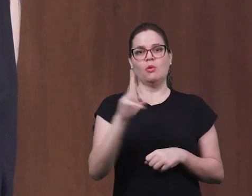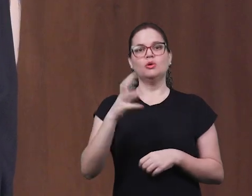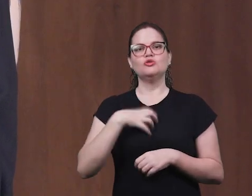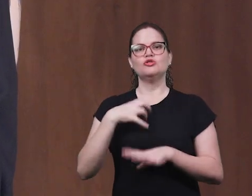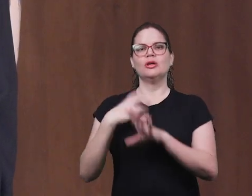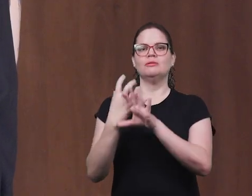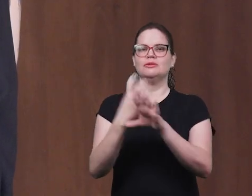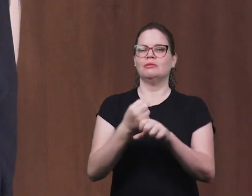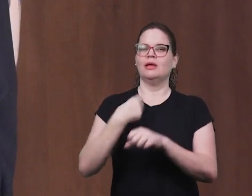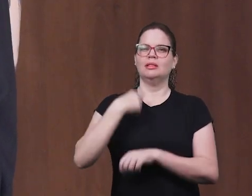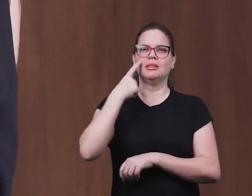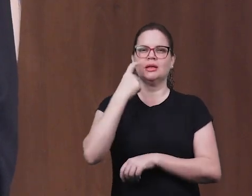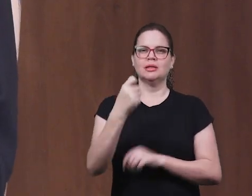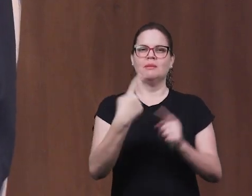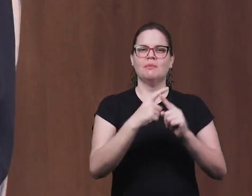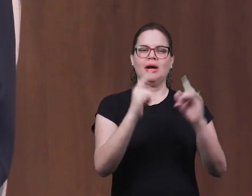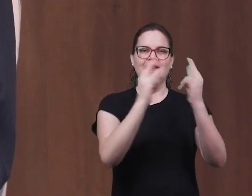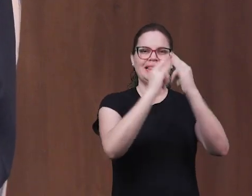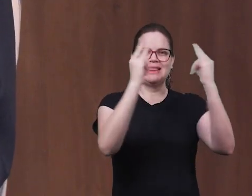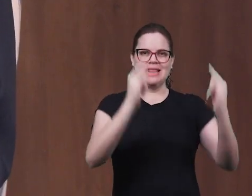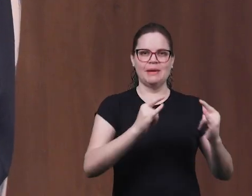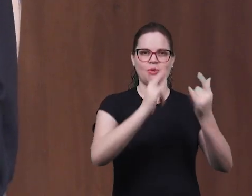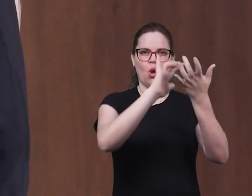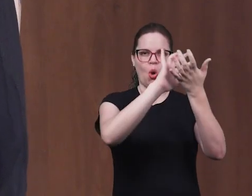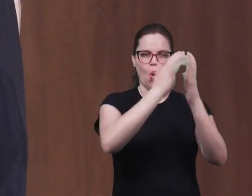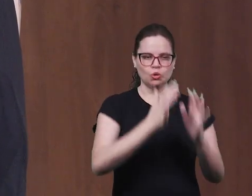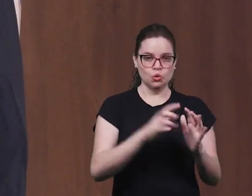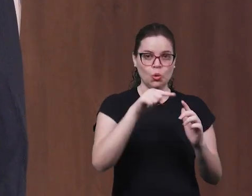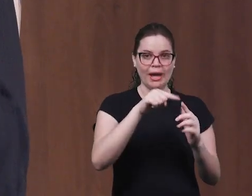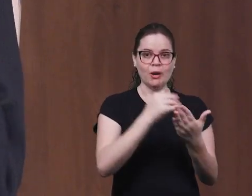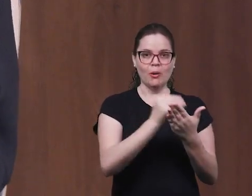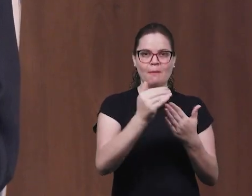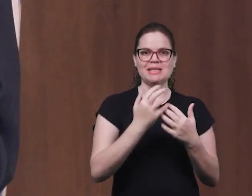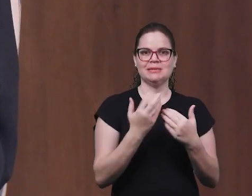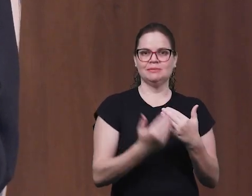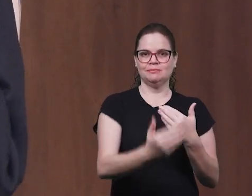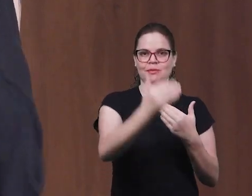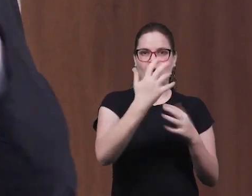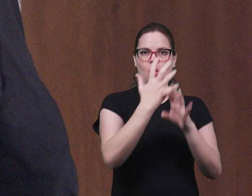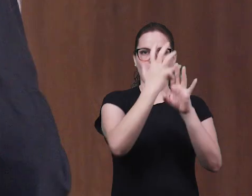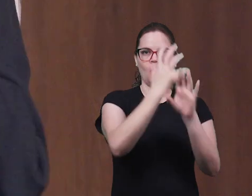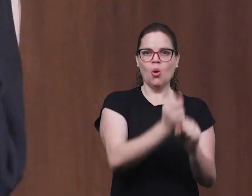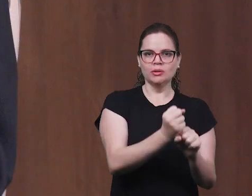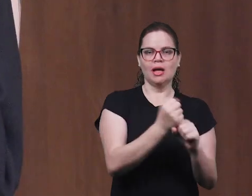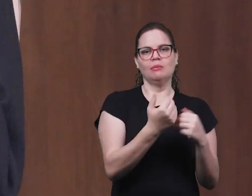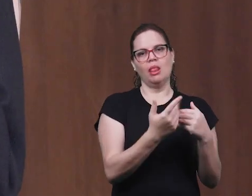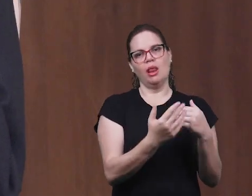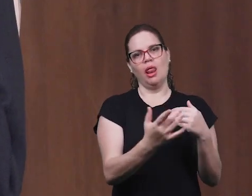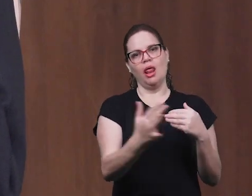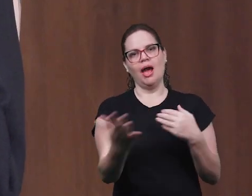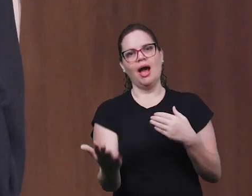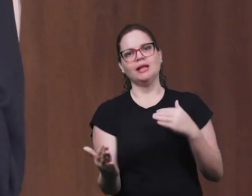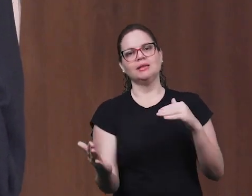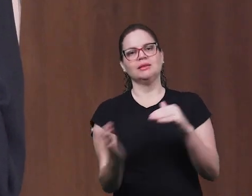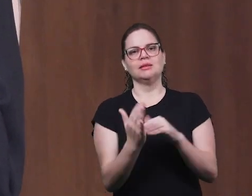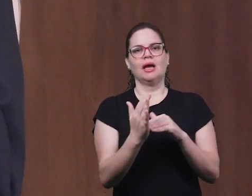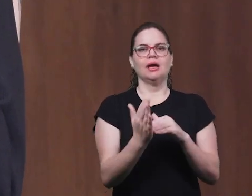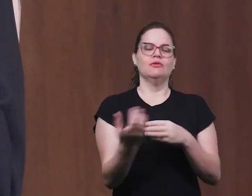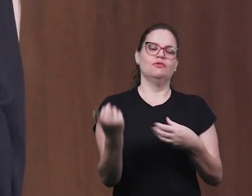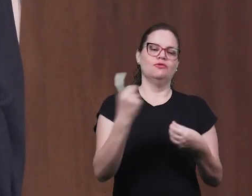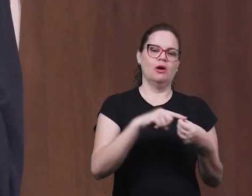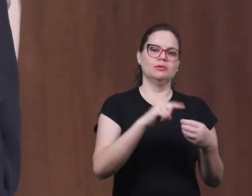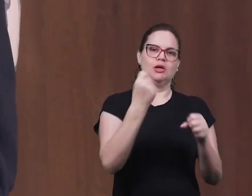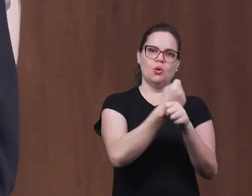coisa interessante, não é? Desde a destruição completa da vida espiritual até a restauração completa também, 70 anos. É um